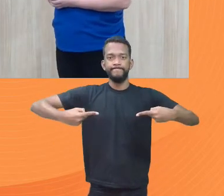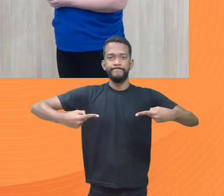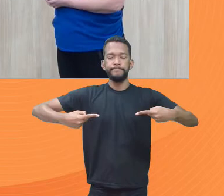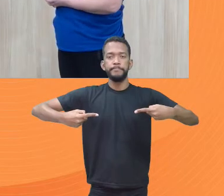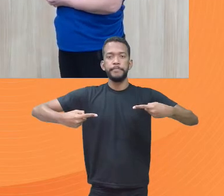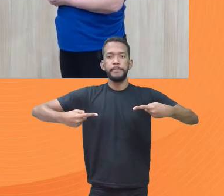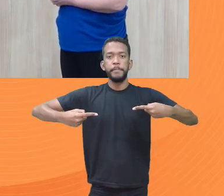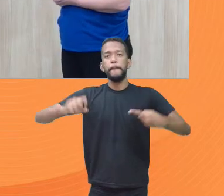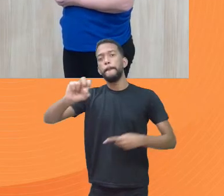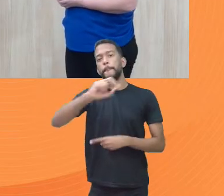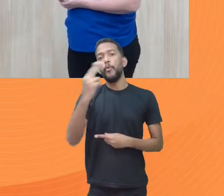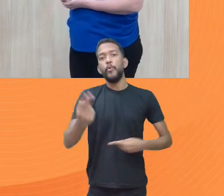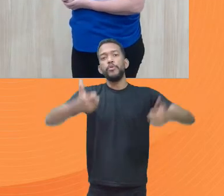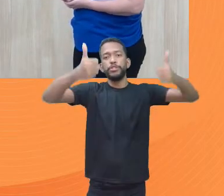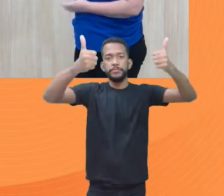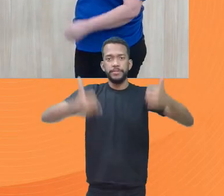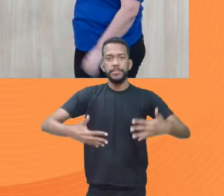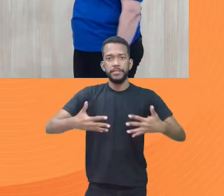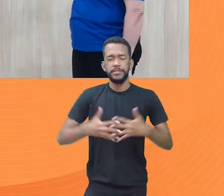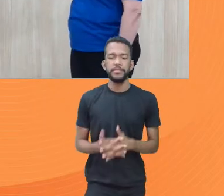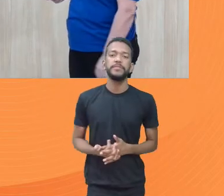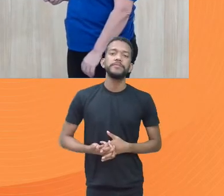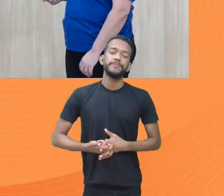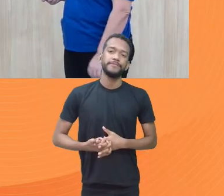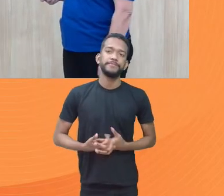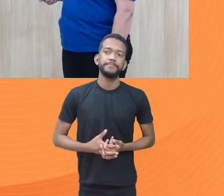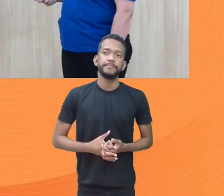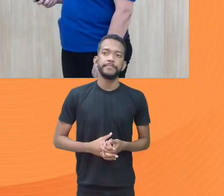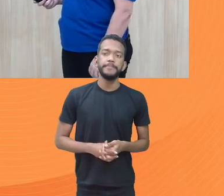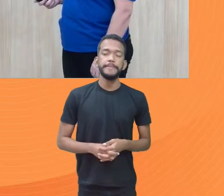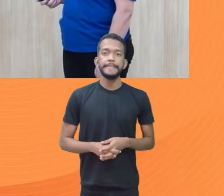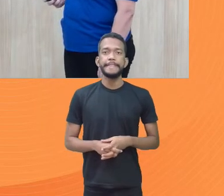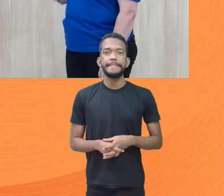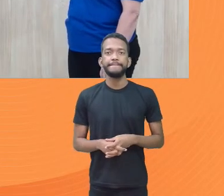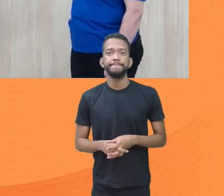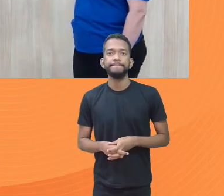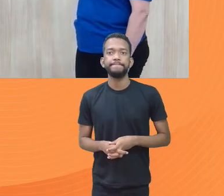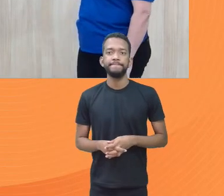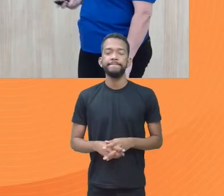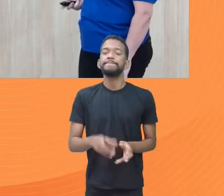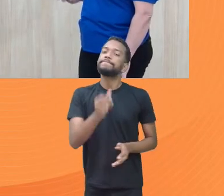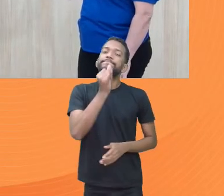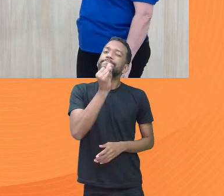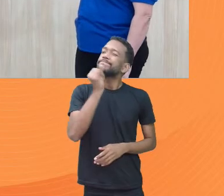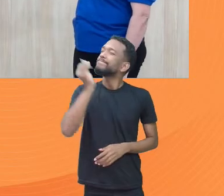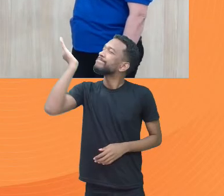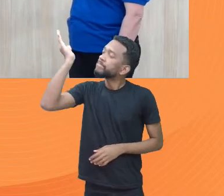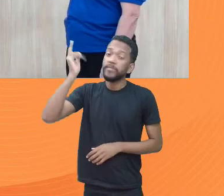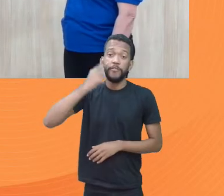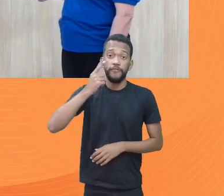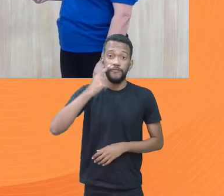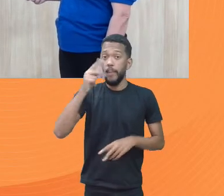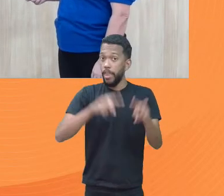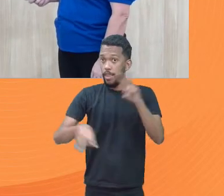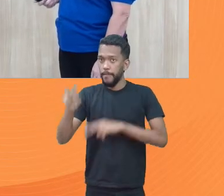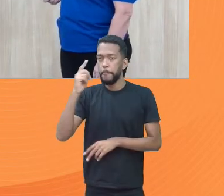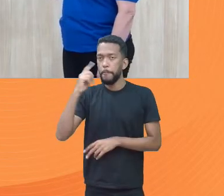adversativo ou explicativos. Vamos vendo. Observe os exemplos.